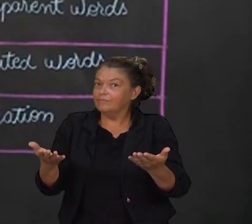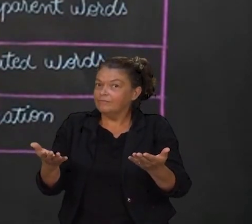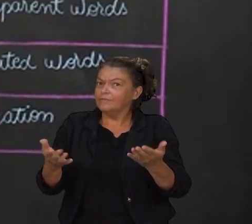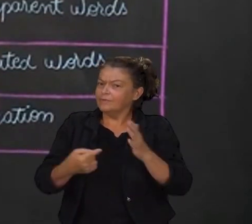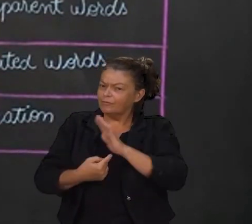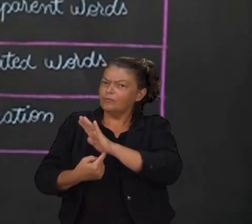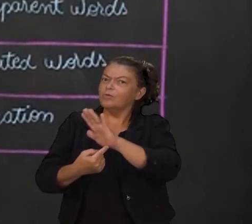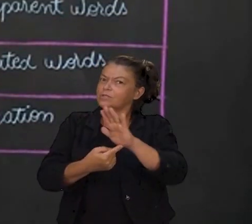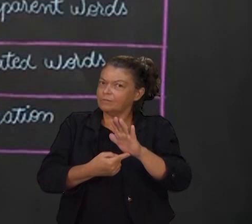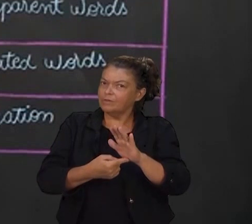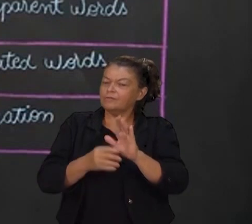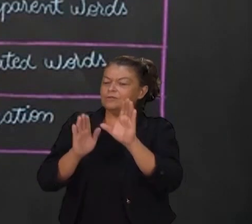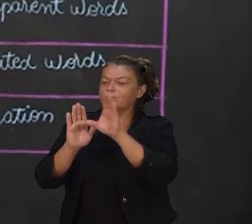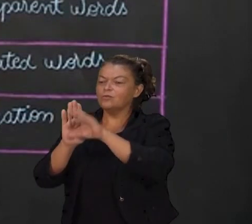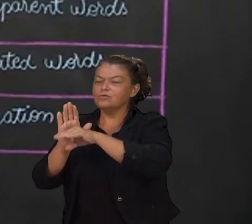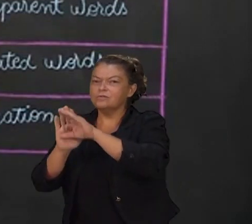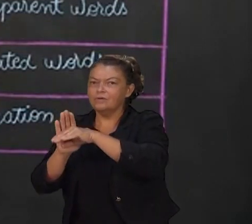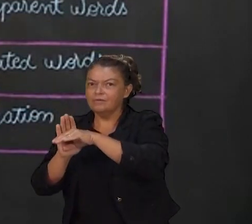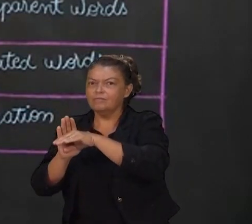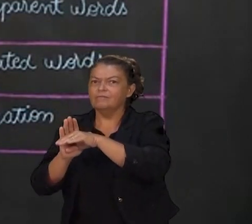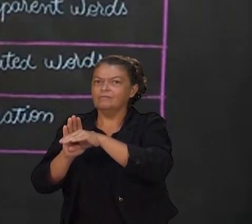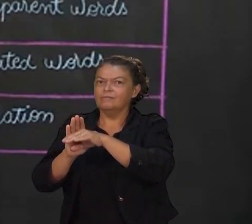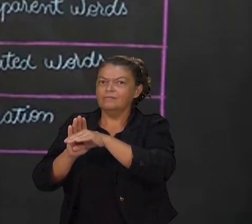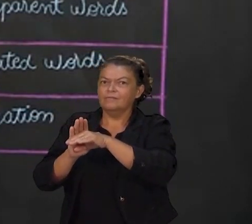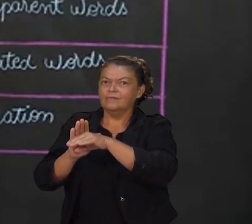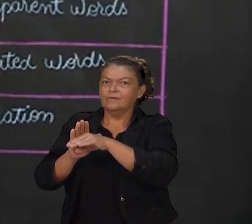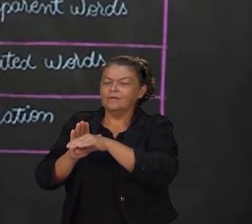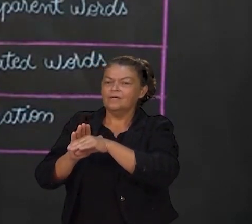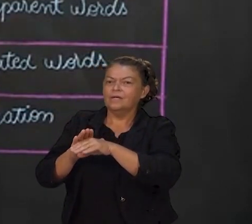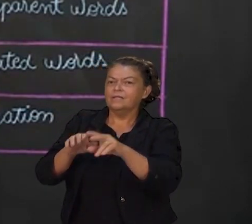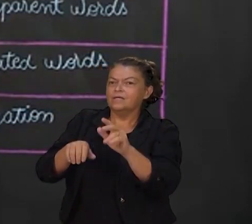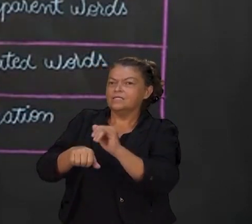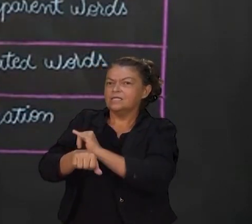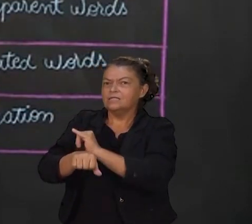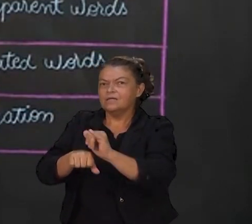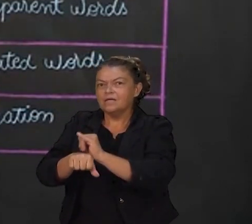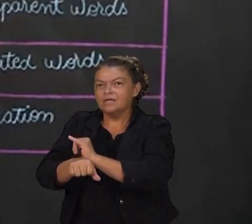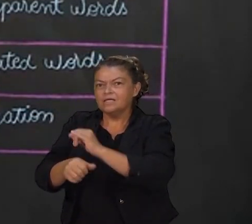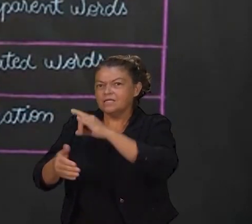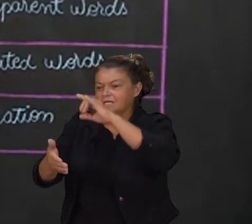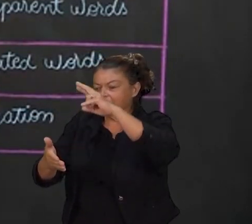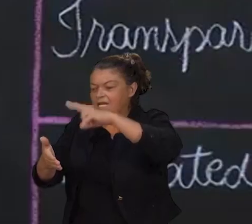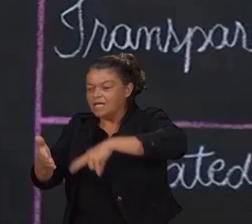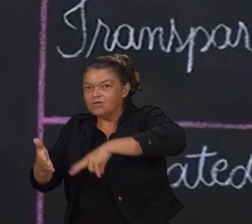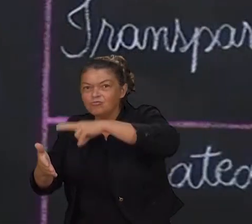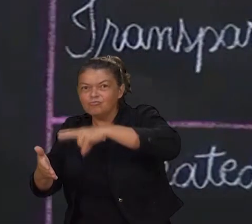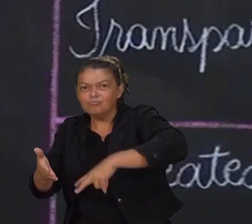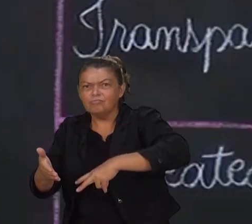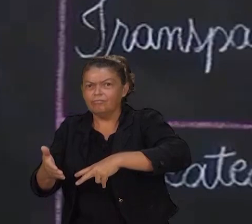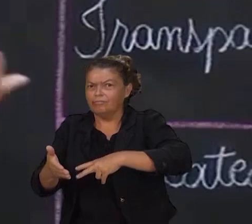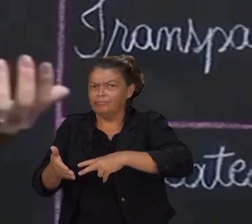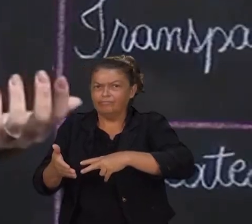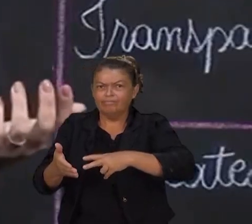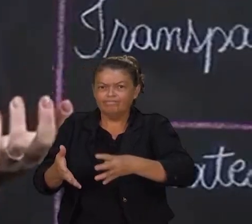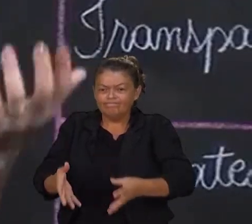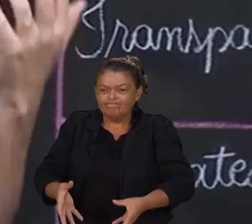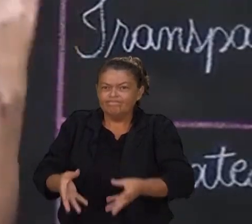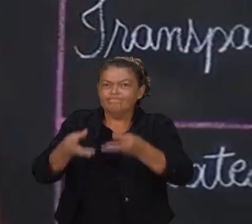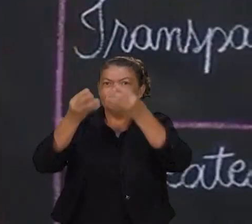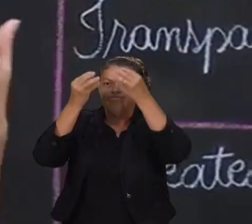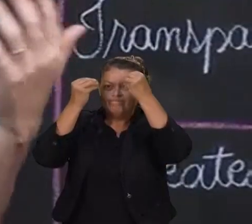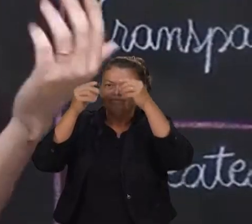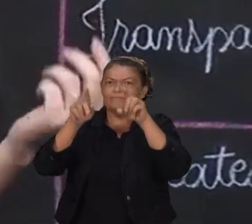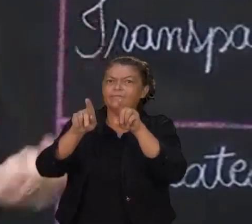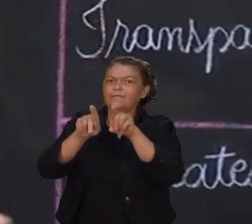o conceito da estratégia para se aproximar de um material desse. Em inglês, estratégia de